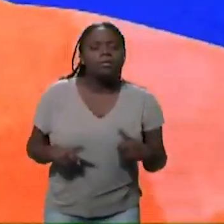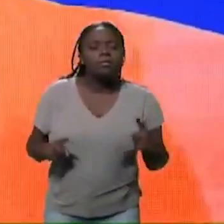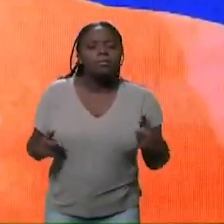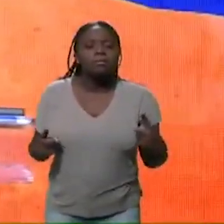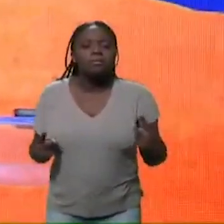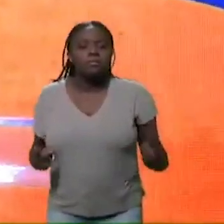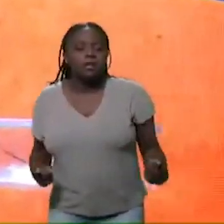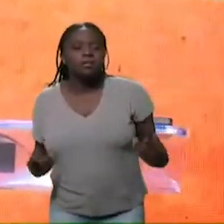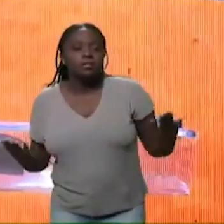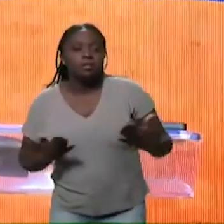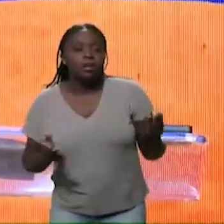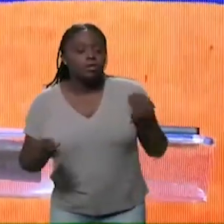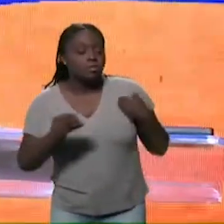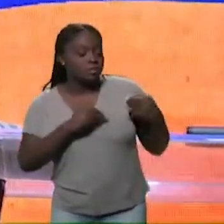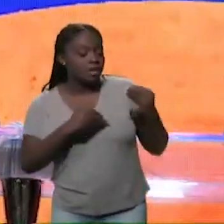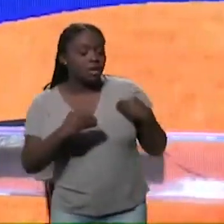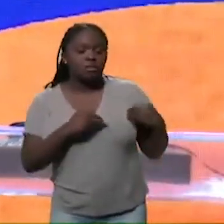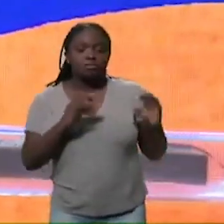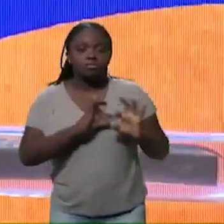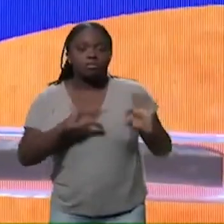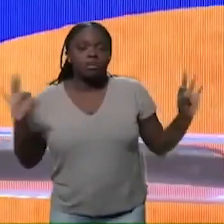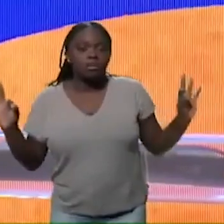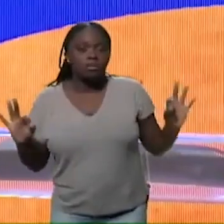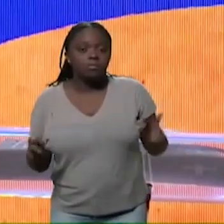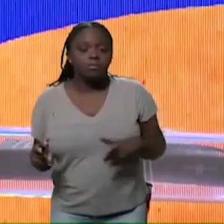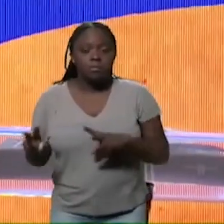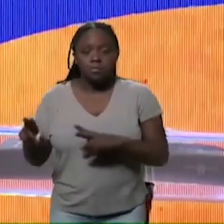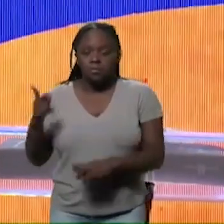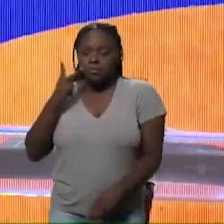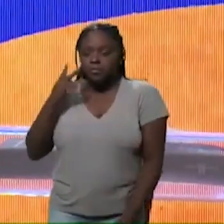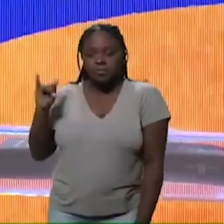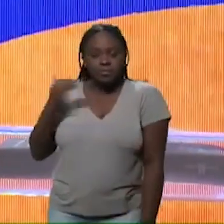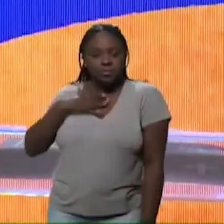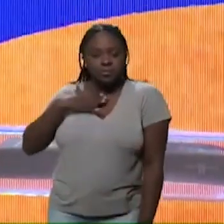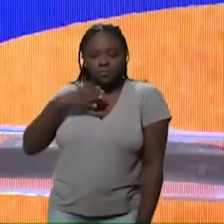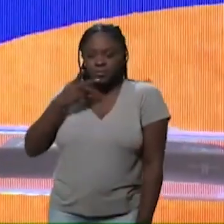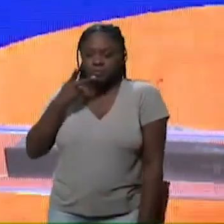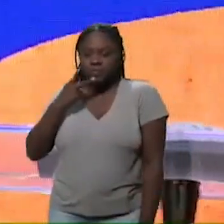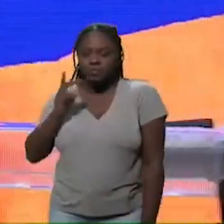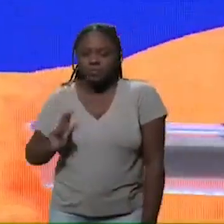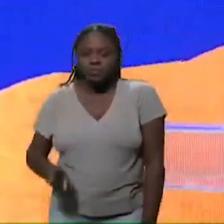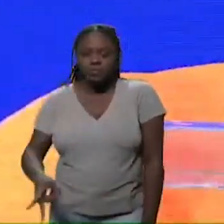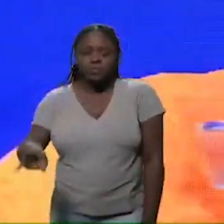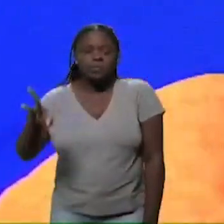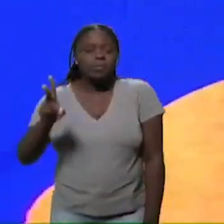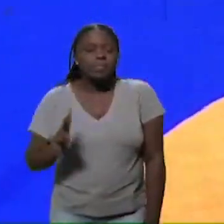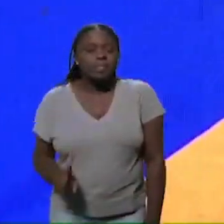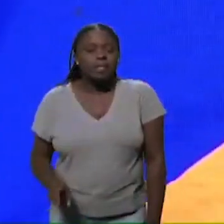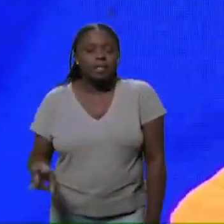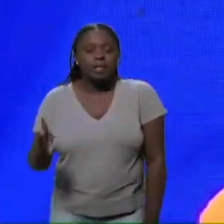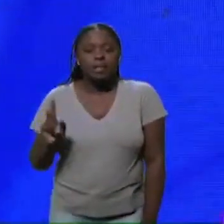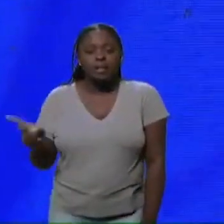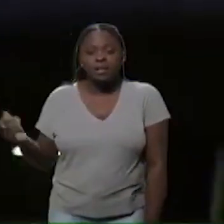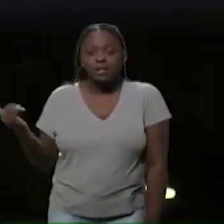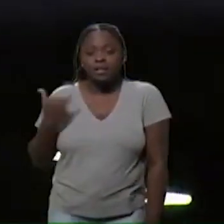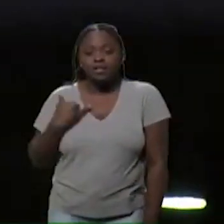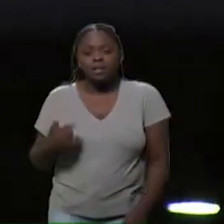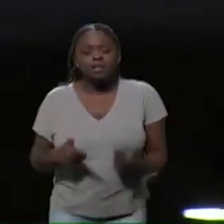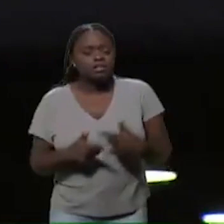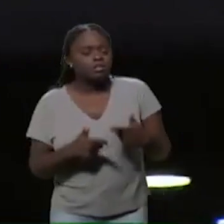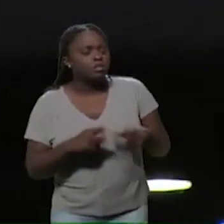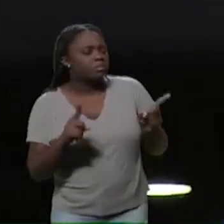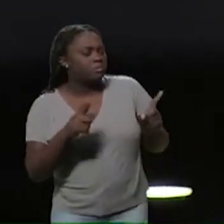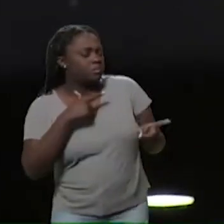glamourização do pecado. É como diz o meu querido pai, meu pai fala sempre, eu cresci ouvindo meu pai falar, não tem problema ser feio,